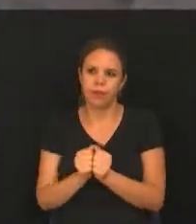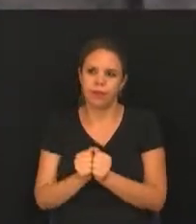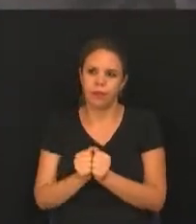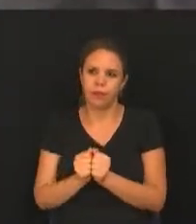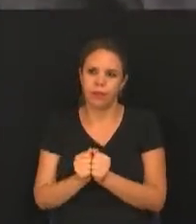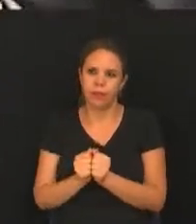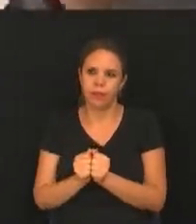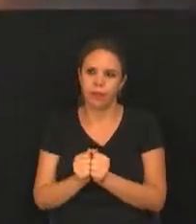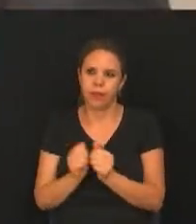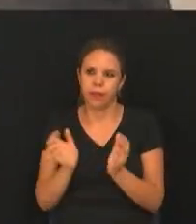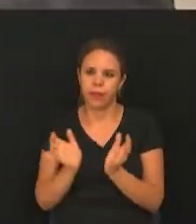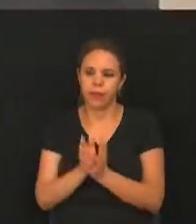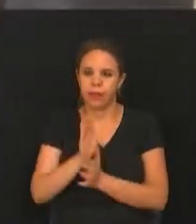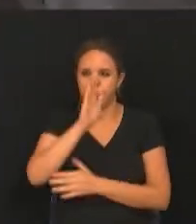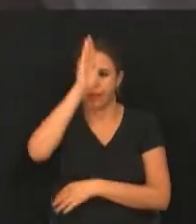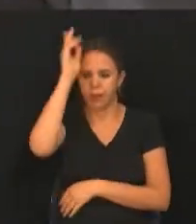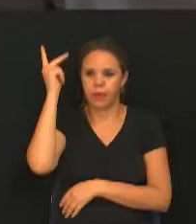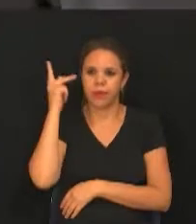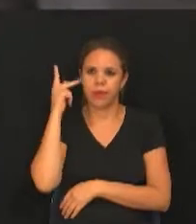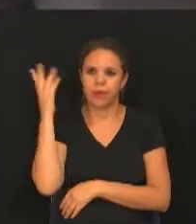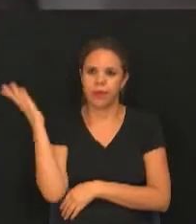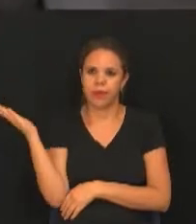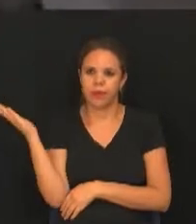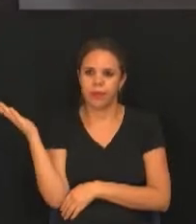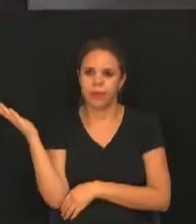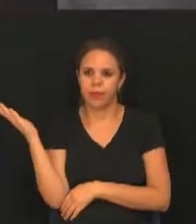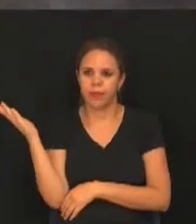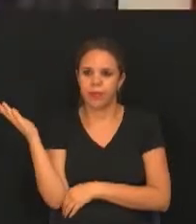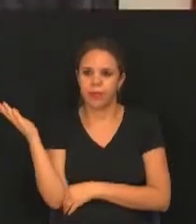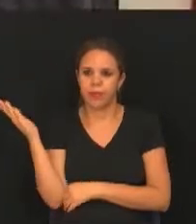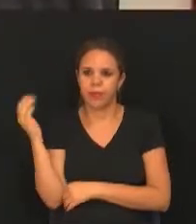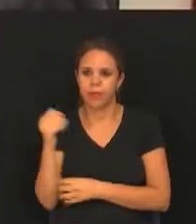do Corpo de Bombeiros lá em São Paulo, que é uma fundação